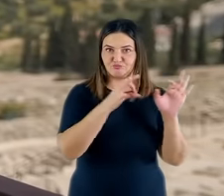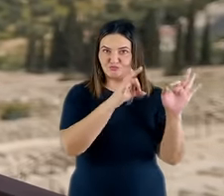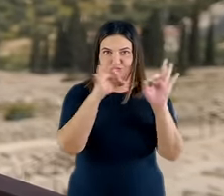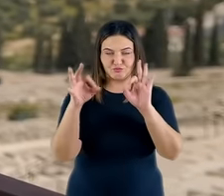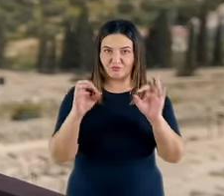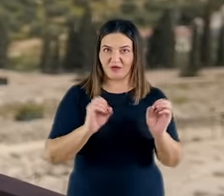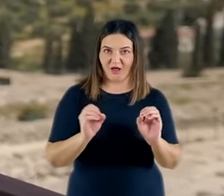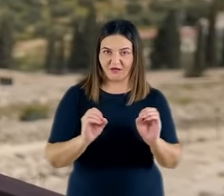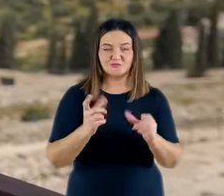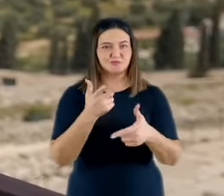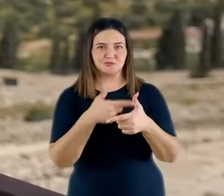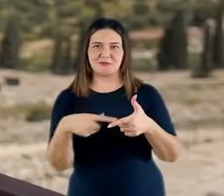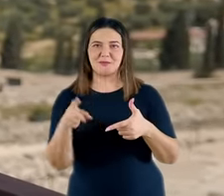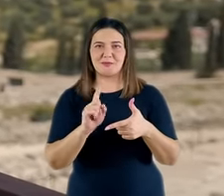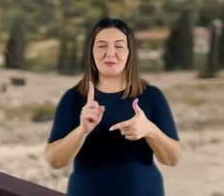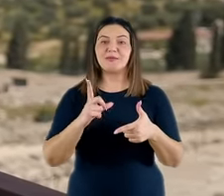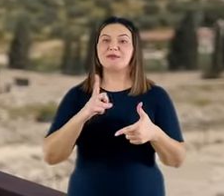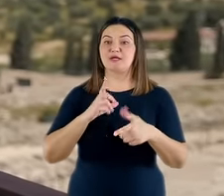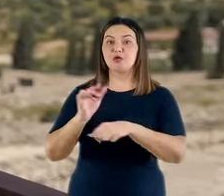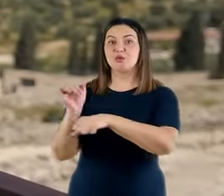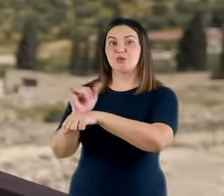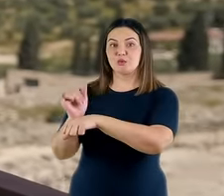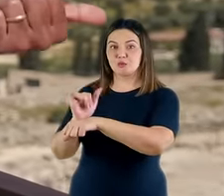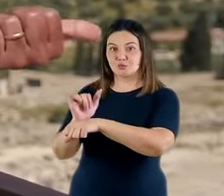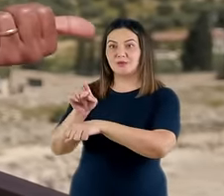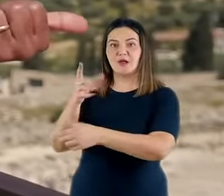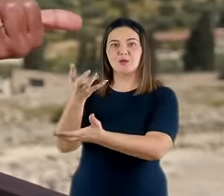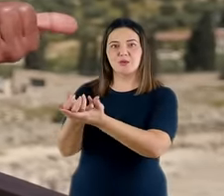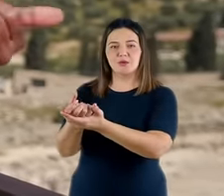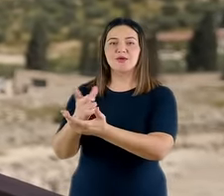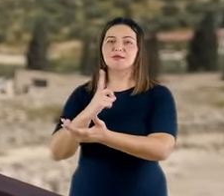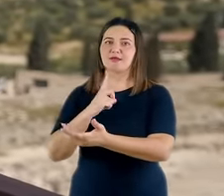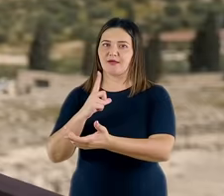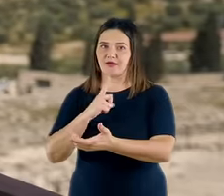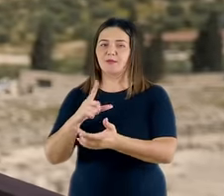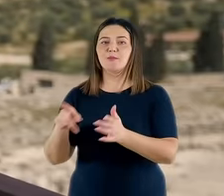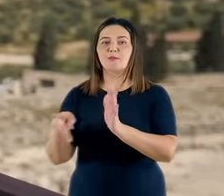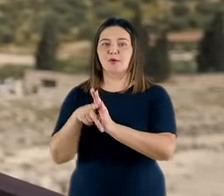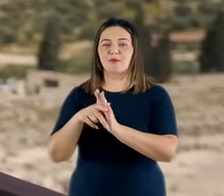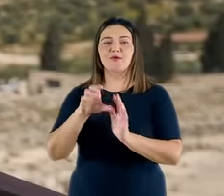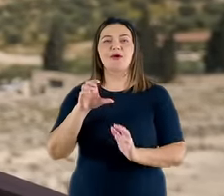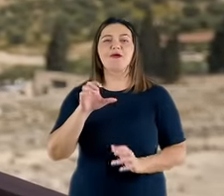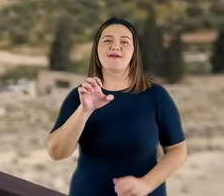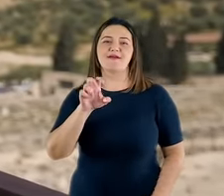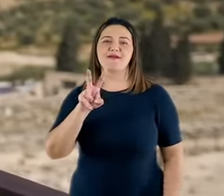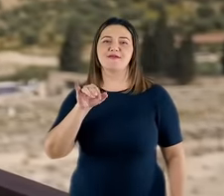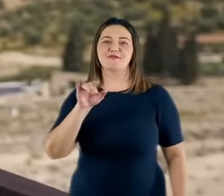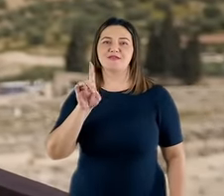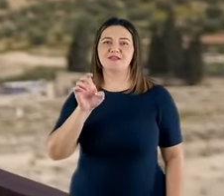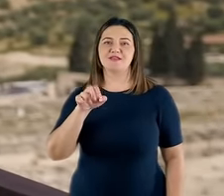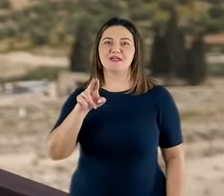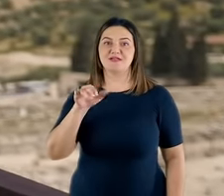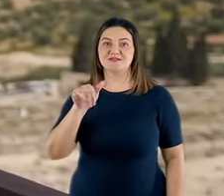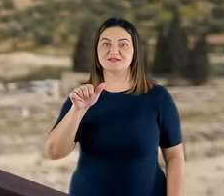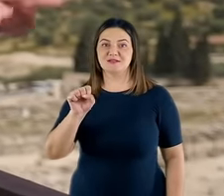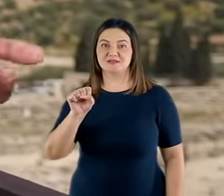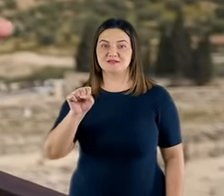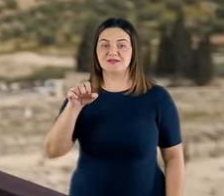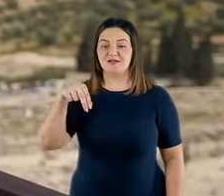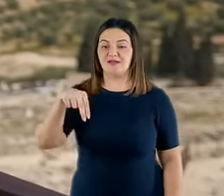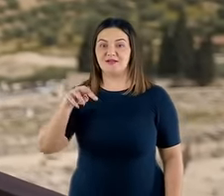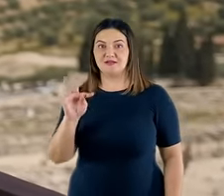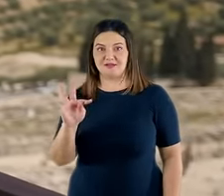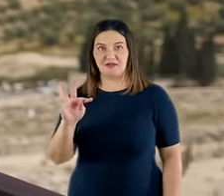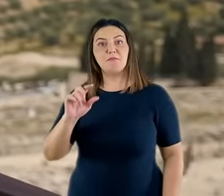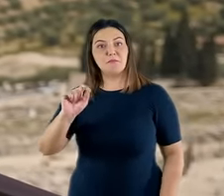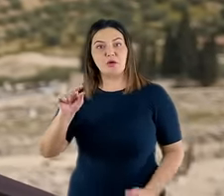do Evidências aqui na TV Novo Tempo, não tem problema. Corre no YouTube, lá nós temos o canal Evidências NT. Aliás, você pode até se inscrever no